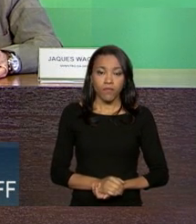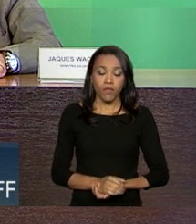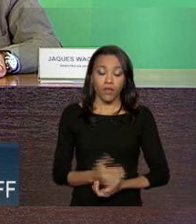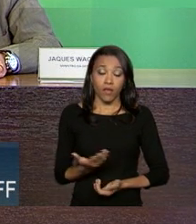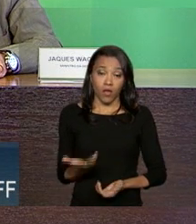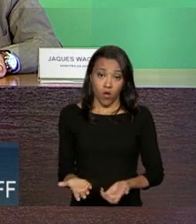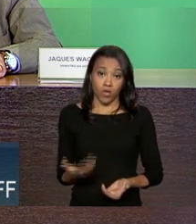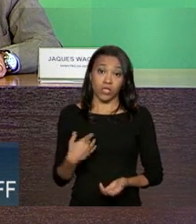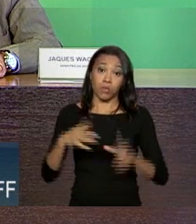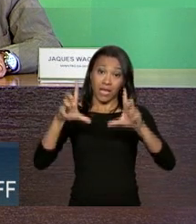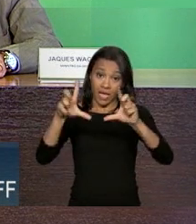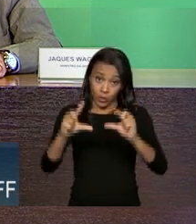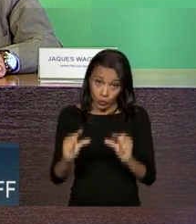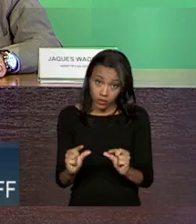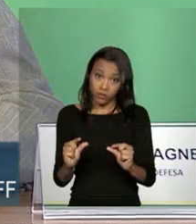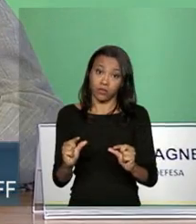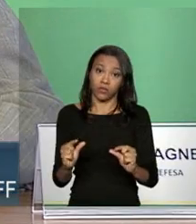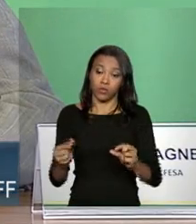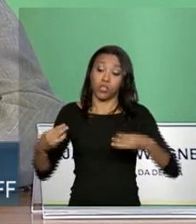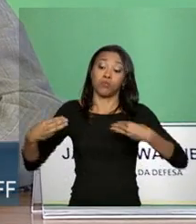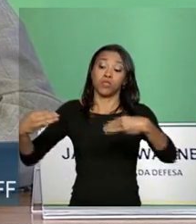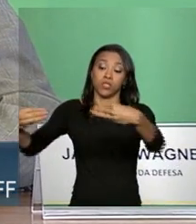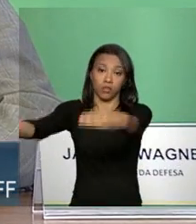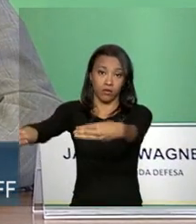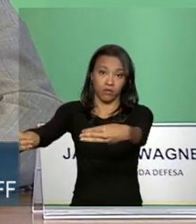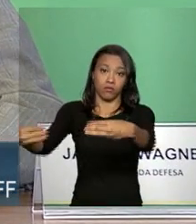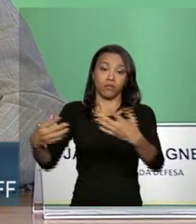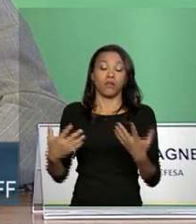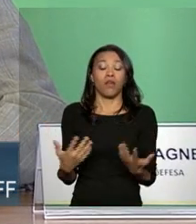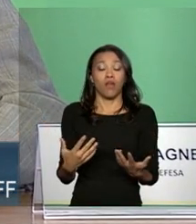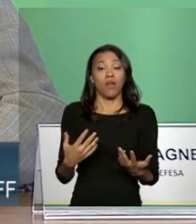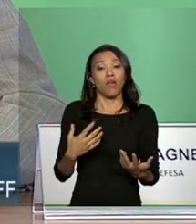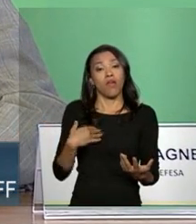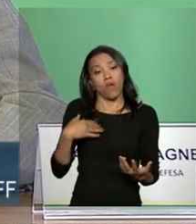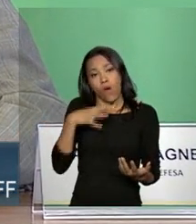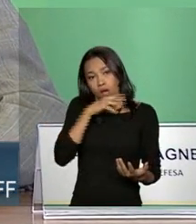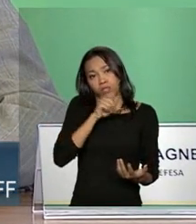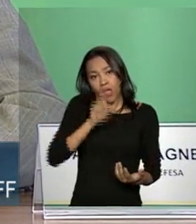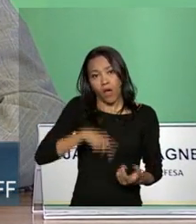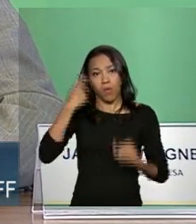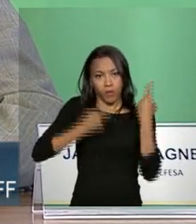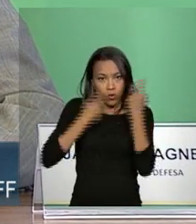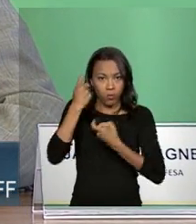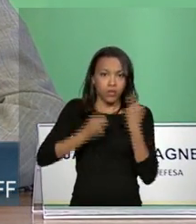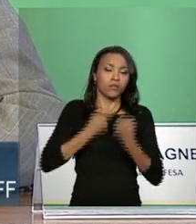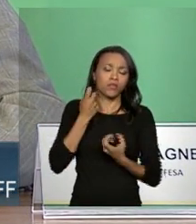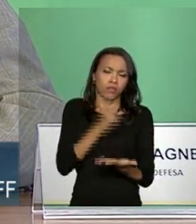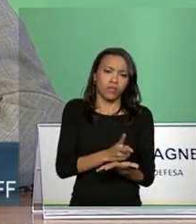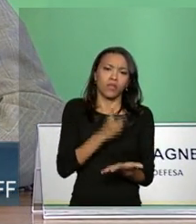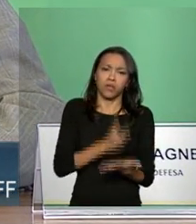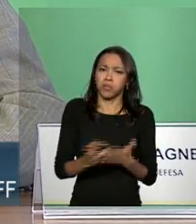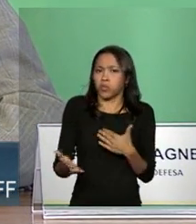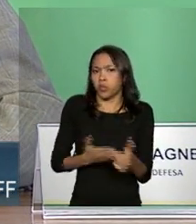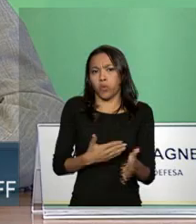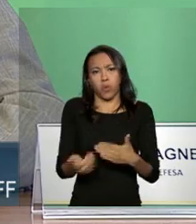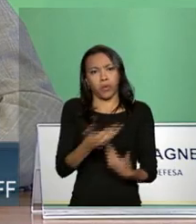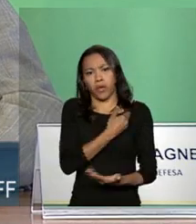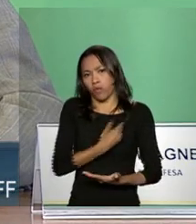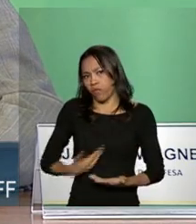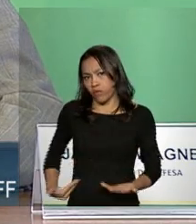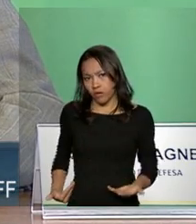fusão ou redução de ministérios, eu diria que essa é uma preocupação sempre constante de qualquer governo e desse